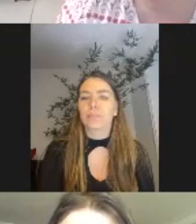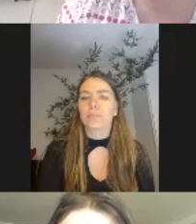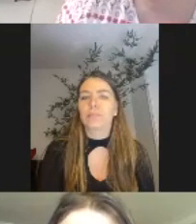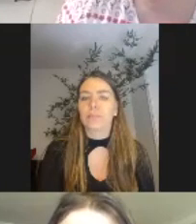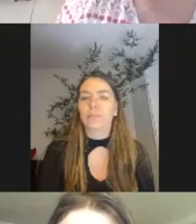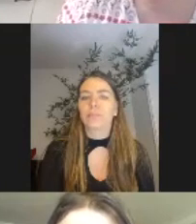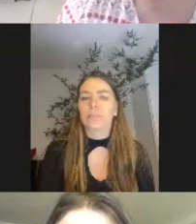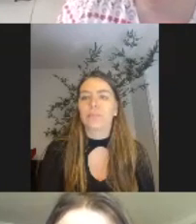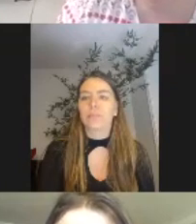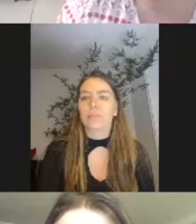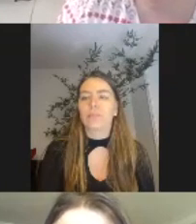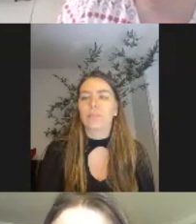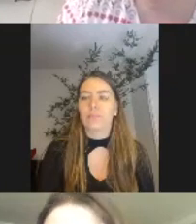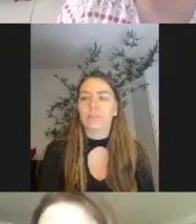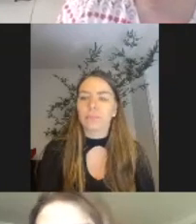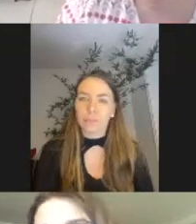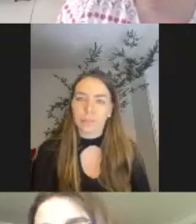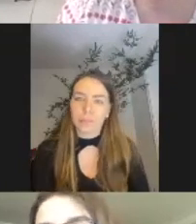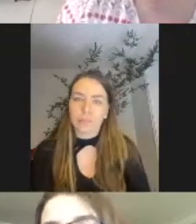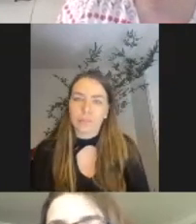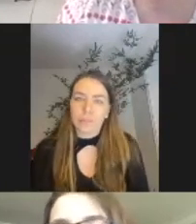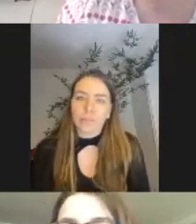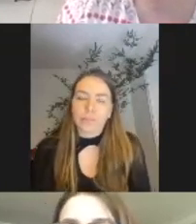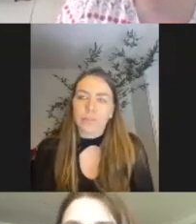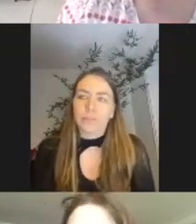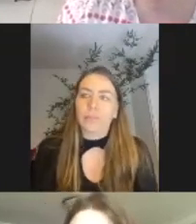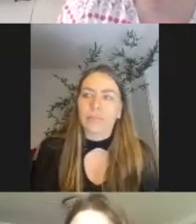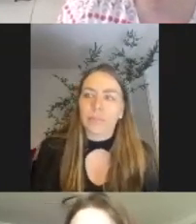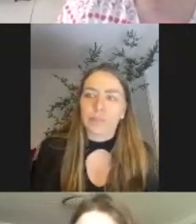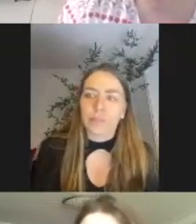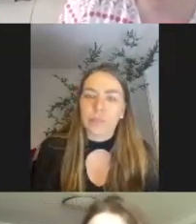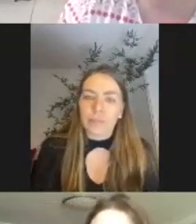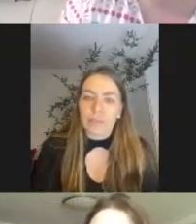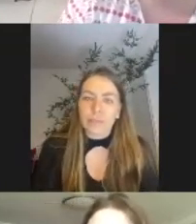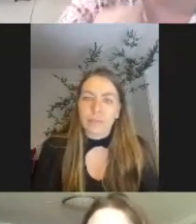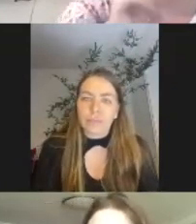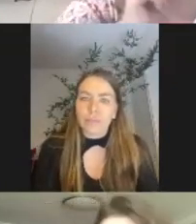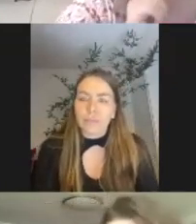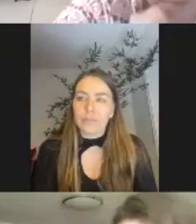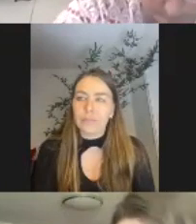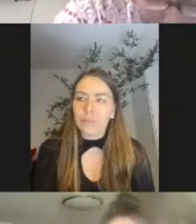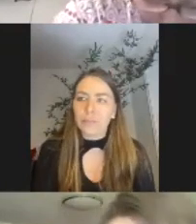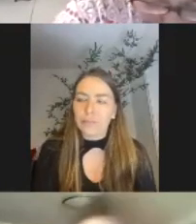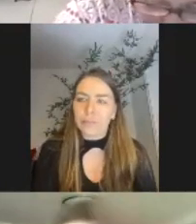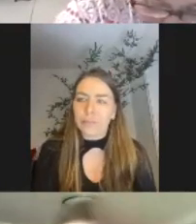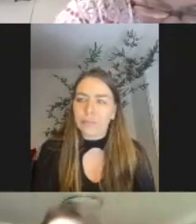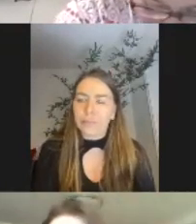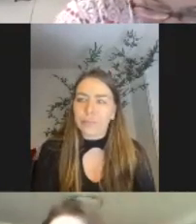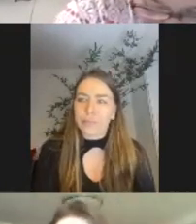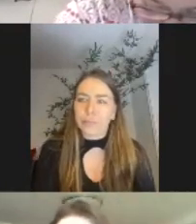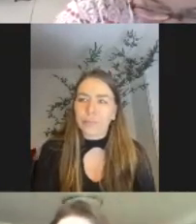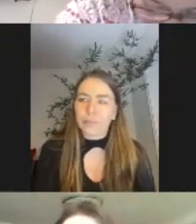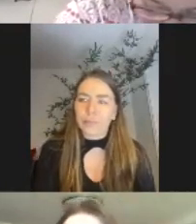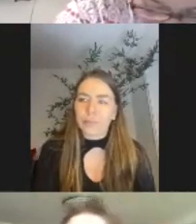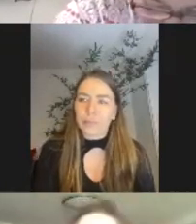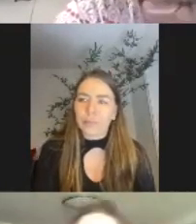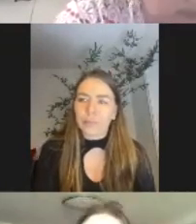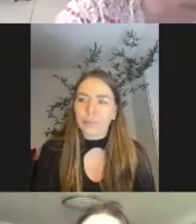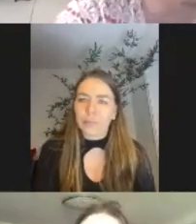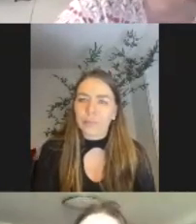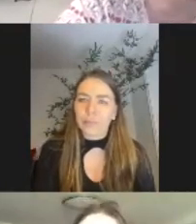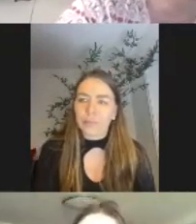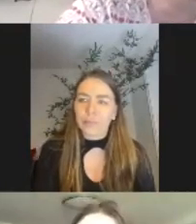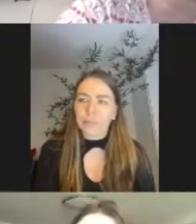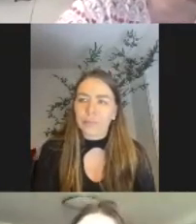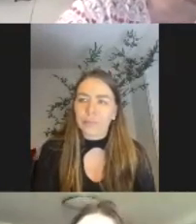adoçante possível, mas ele é possível, até porque, por exemplo, para mim, xilitol e eritritol, eles não podem